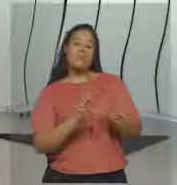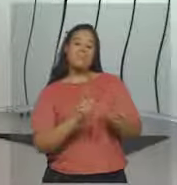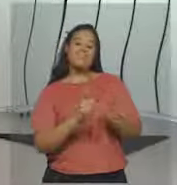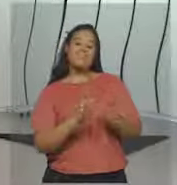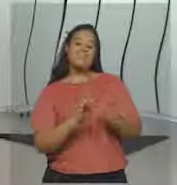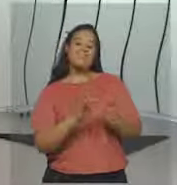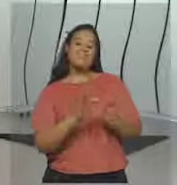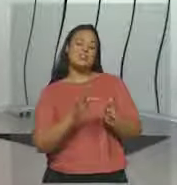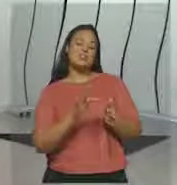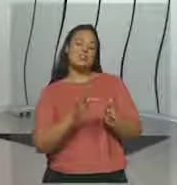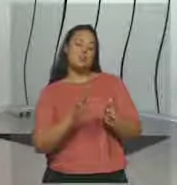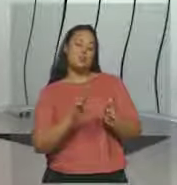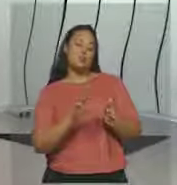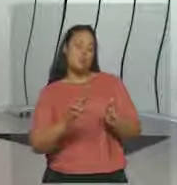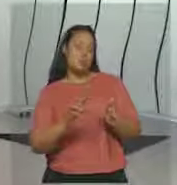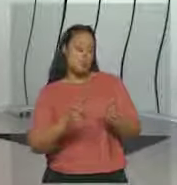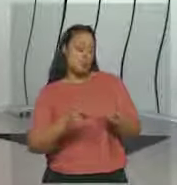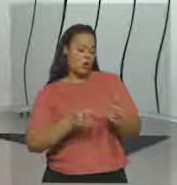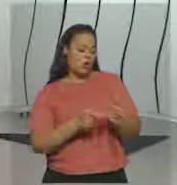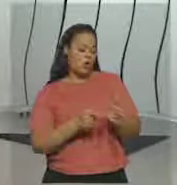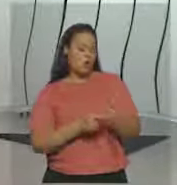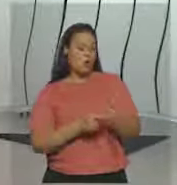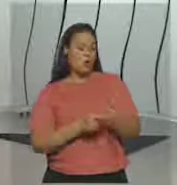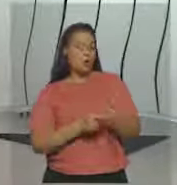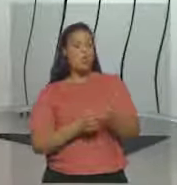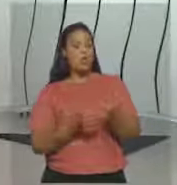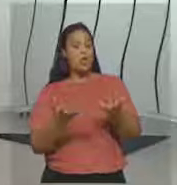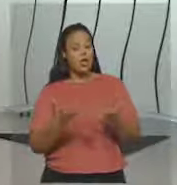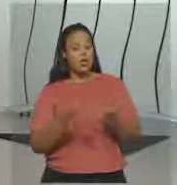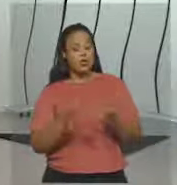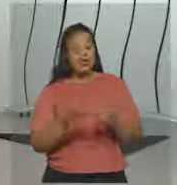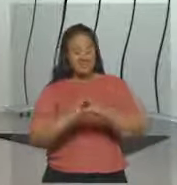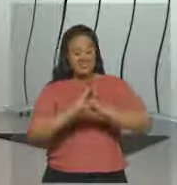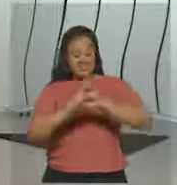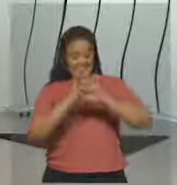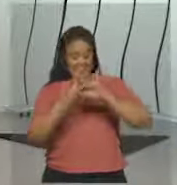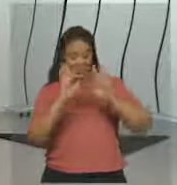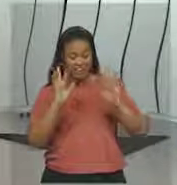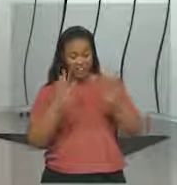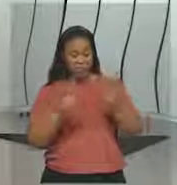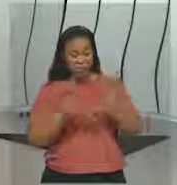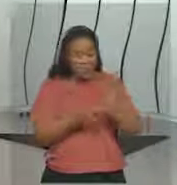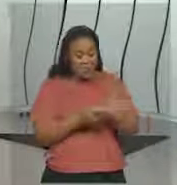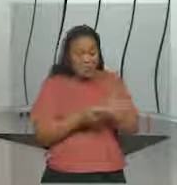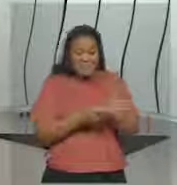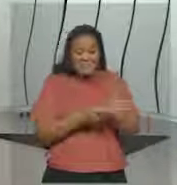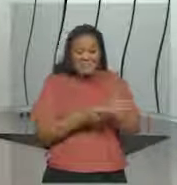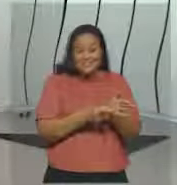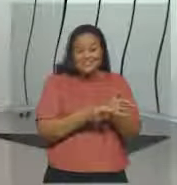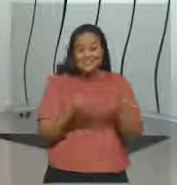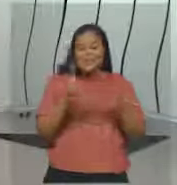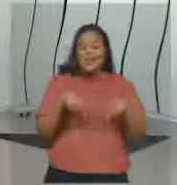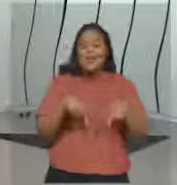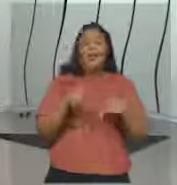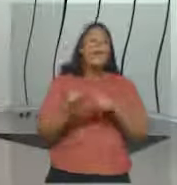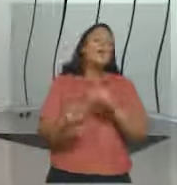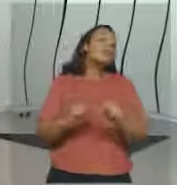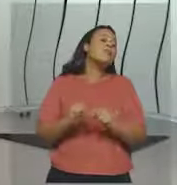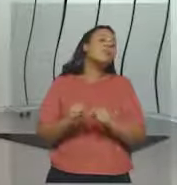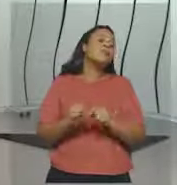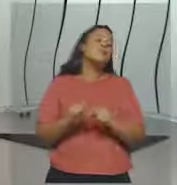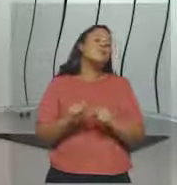que eu acho que eu não fui claro na aula anterior e eu quero deixar bem claro aqui que os resistores, eles são